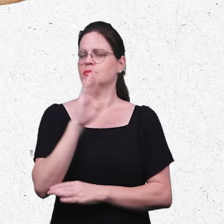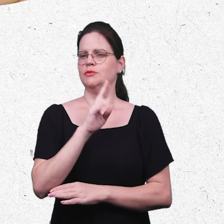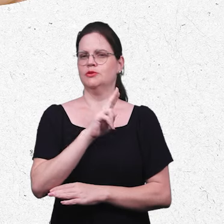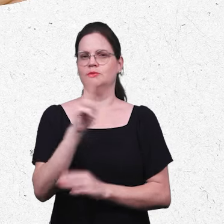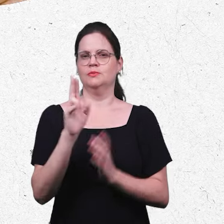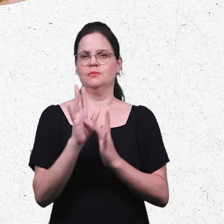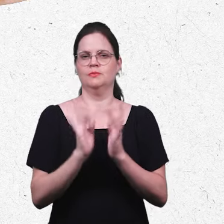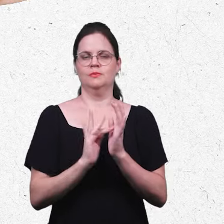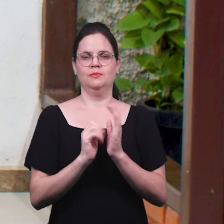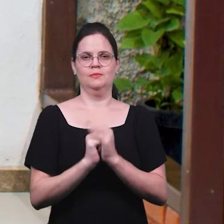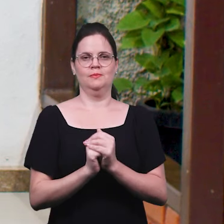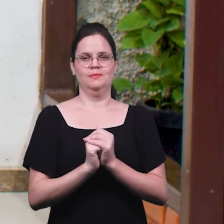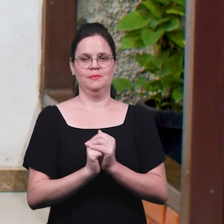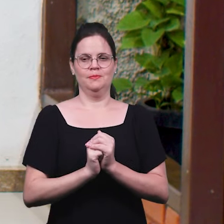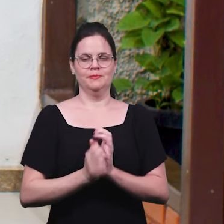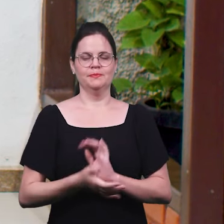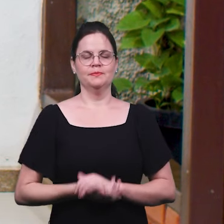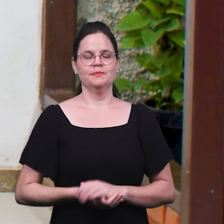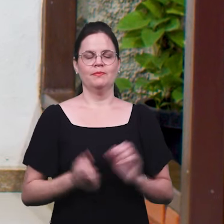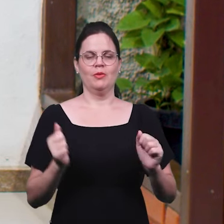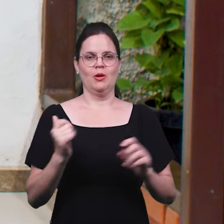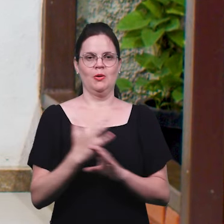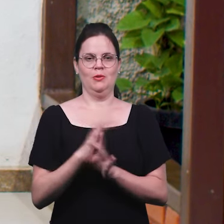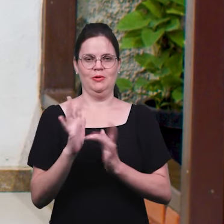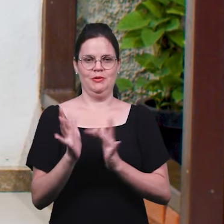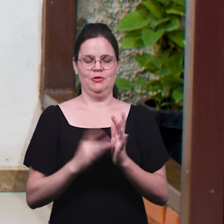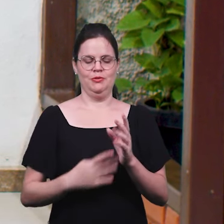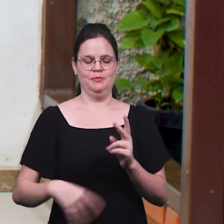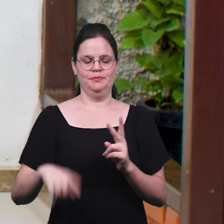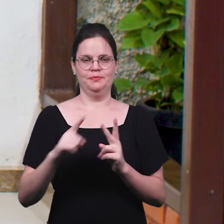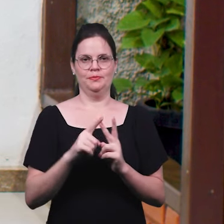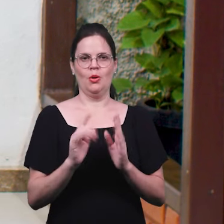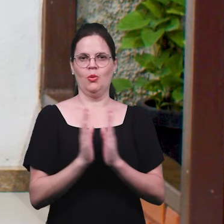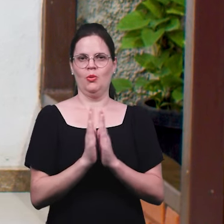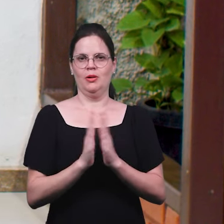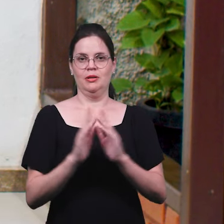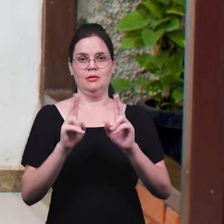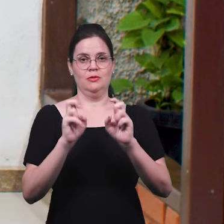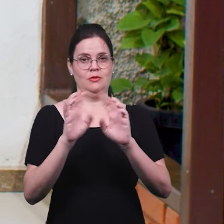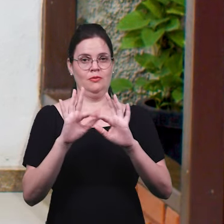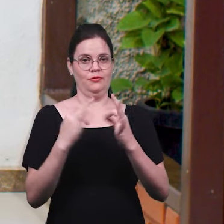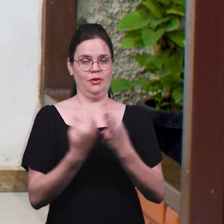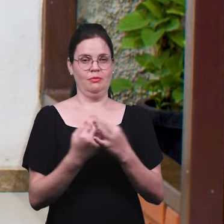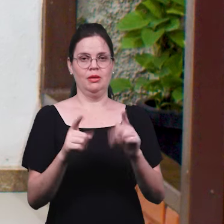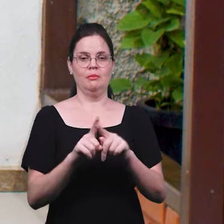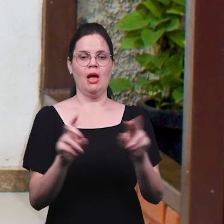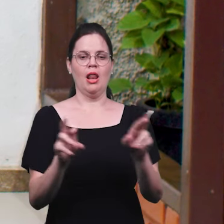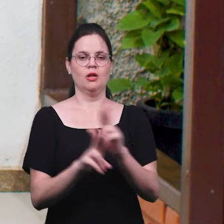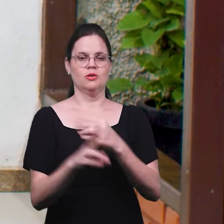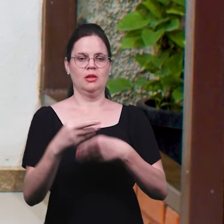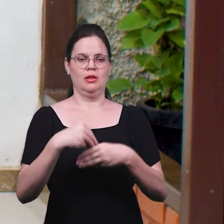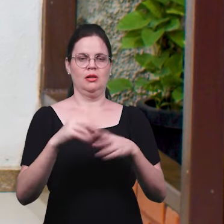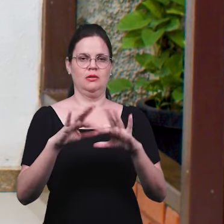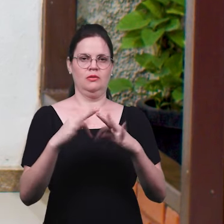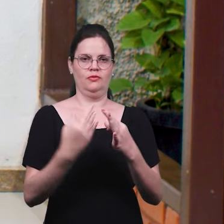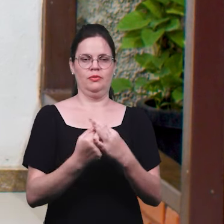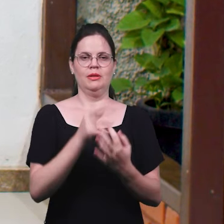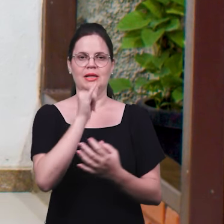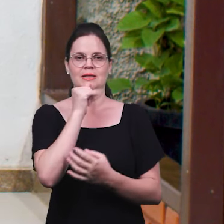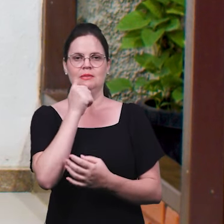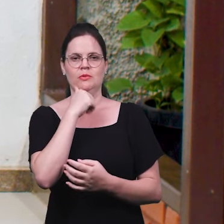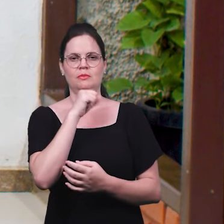bênção em nome de Jesus. Glória a Jesus. Uma intercessão pelas famílias, lares, relacionamento entre os pais,